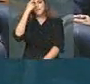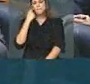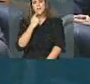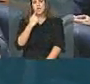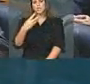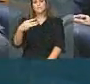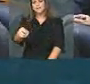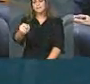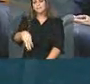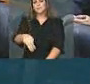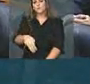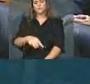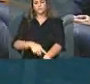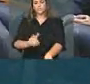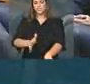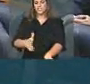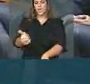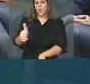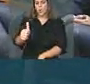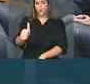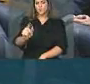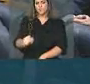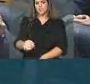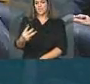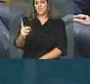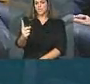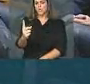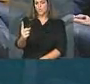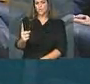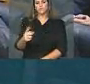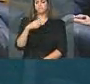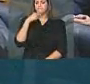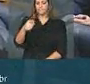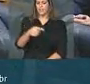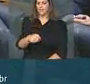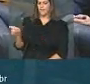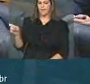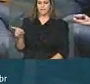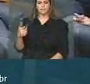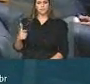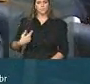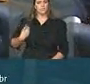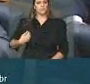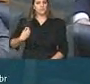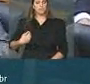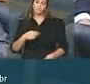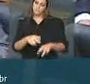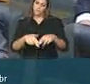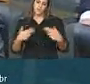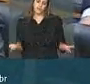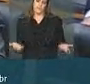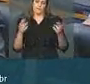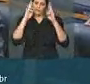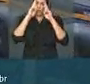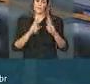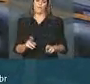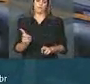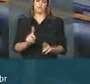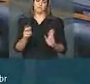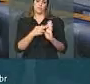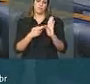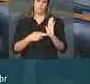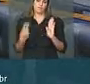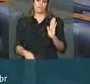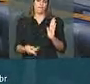nós estamos exatamente às onze horas e trinta e um minutos, e não há quórum. Portanto, o regimento já não está sendo respeitado.